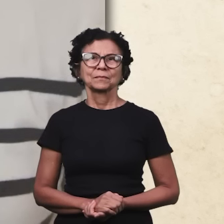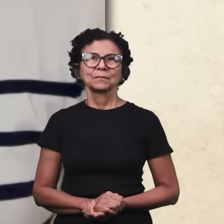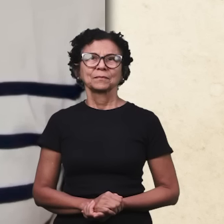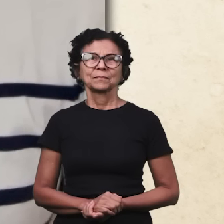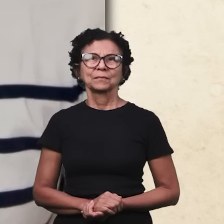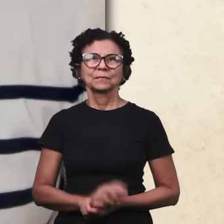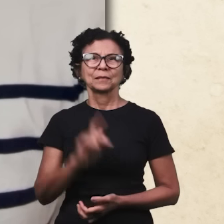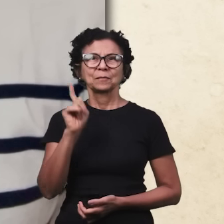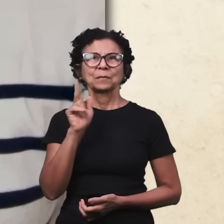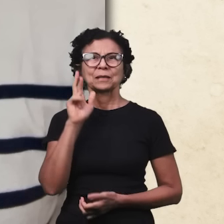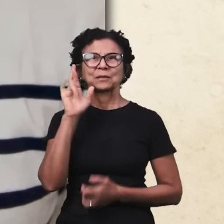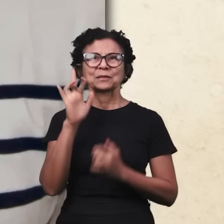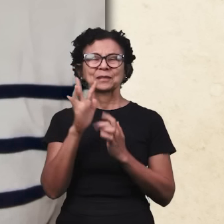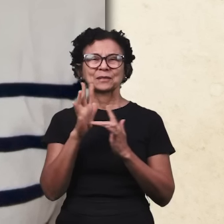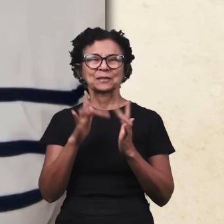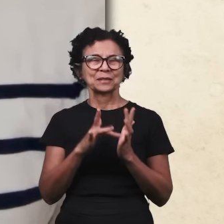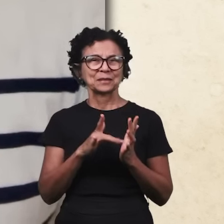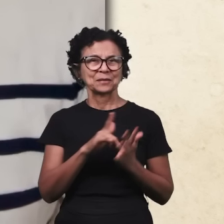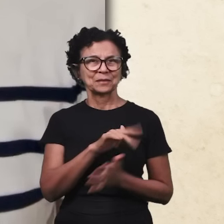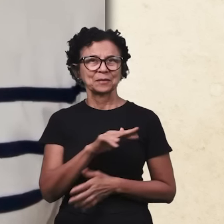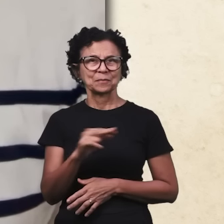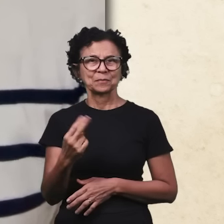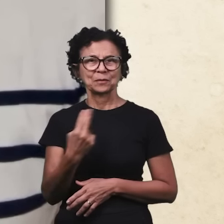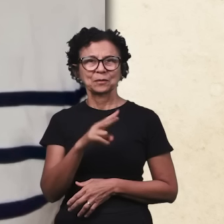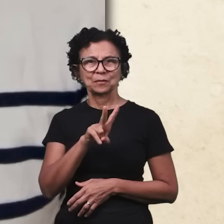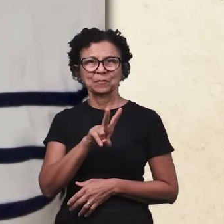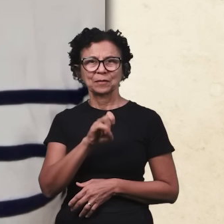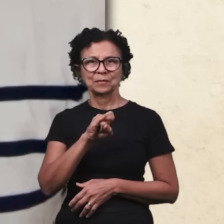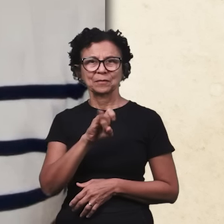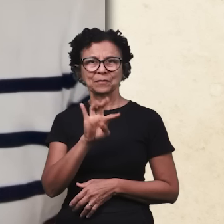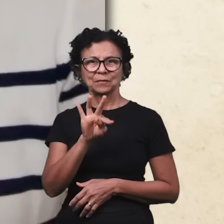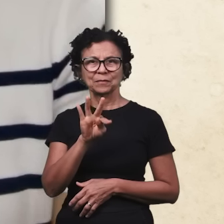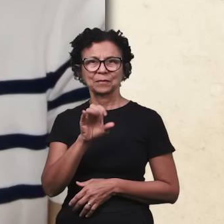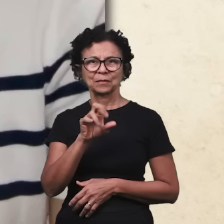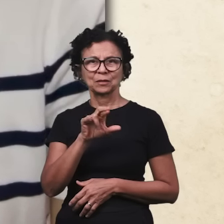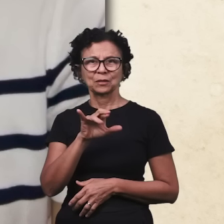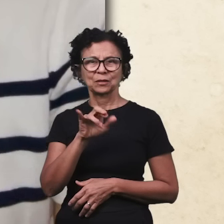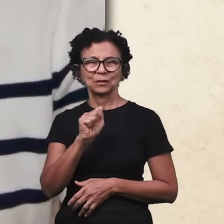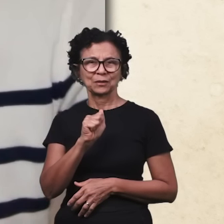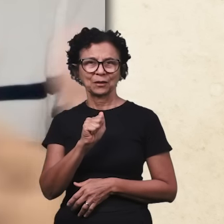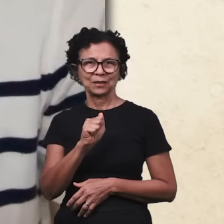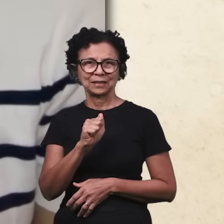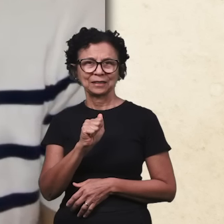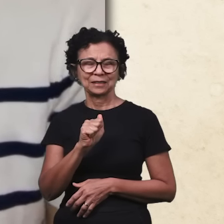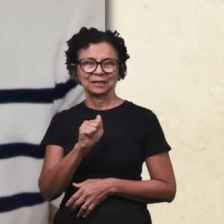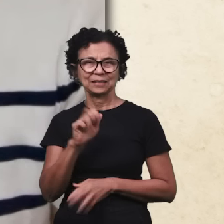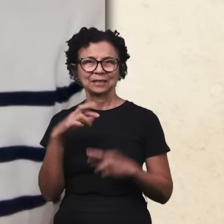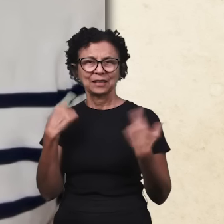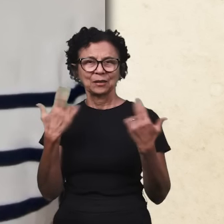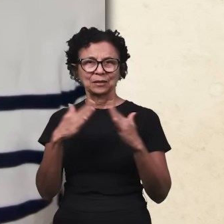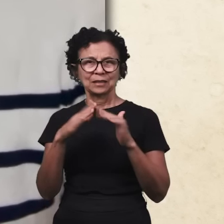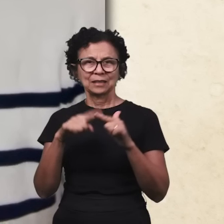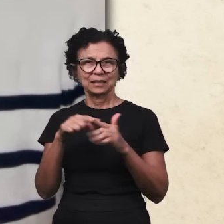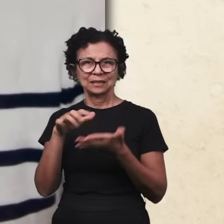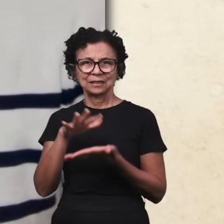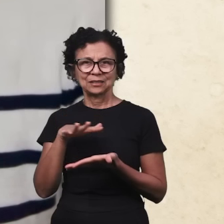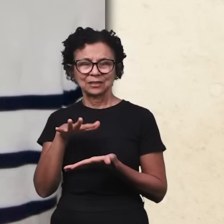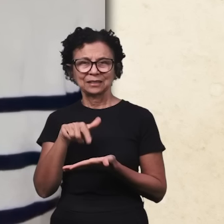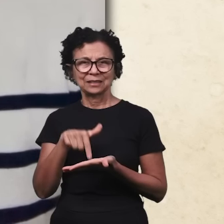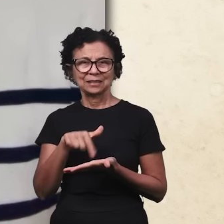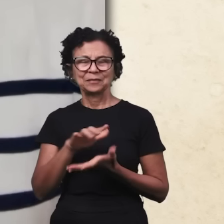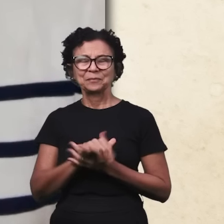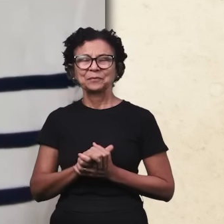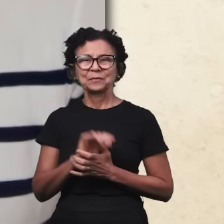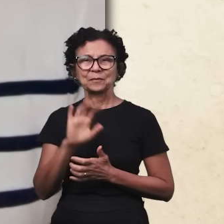A paz do Senhor Jesus, irmãos. Meu nome é Vitória Bernardes. Eu sou da igreja de Lima Duarte, mas eu moro na cidade de Juiz de